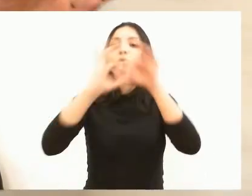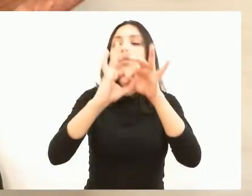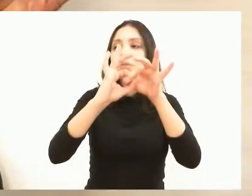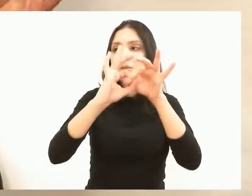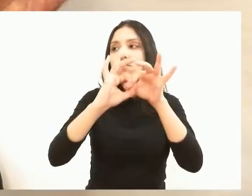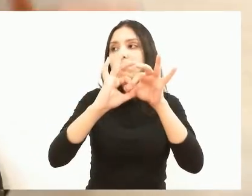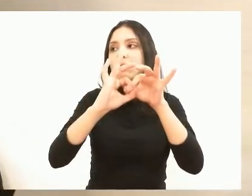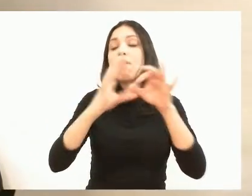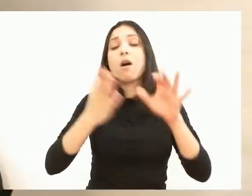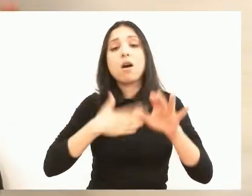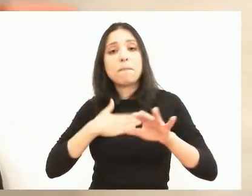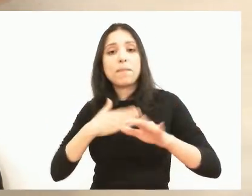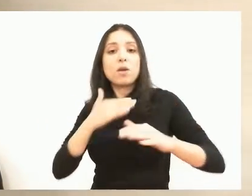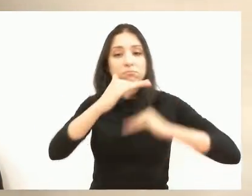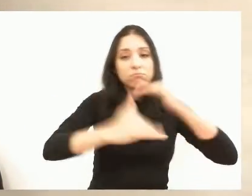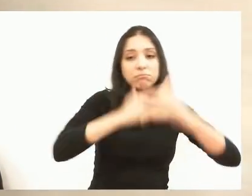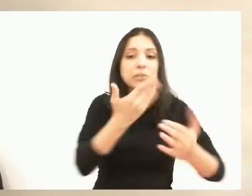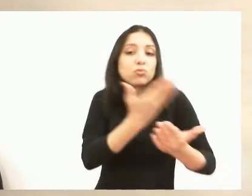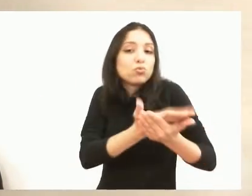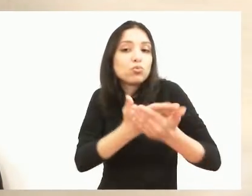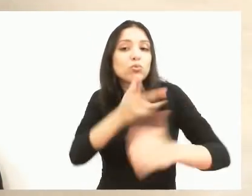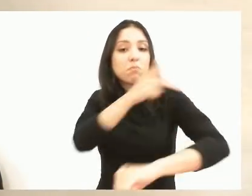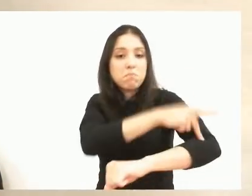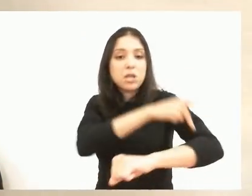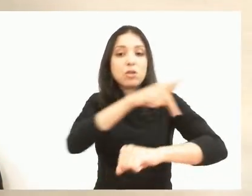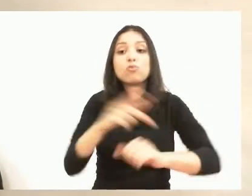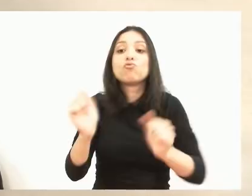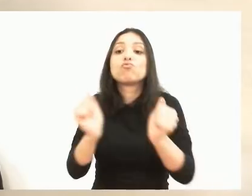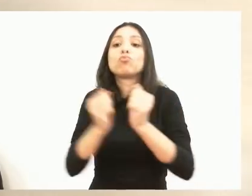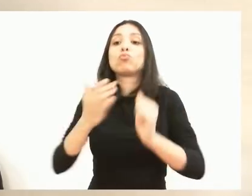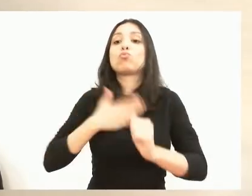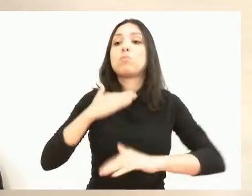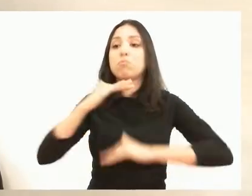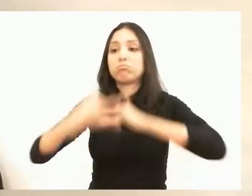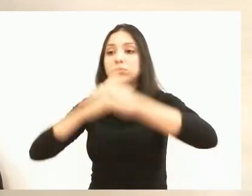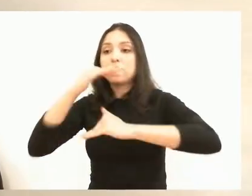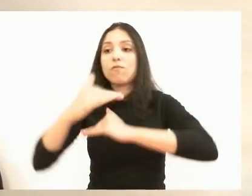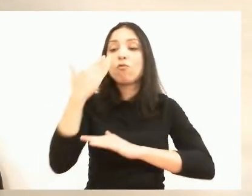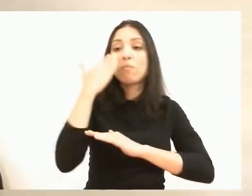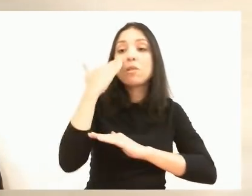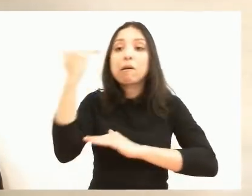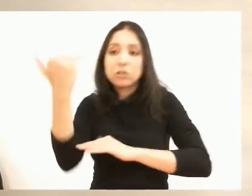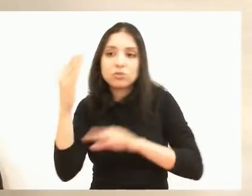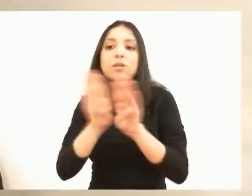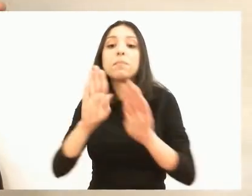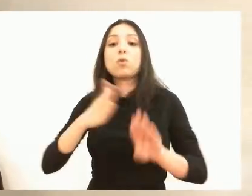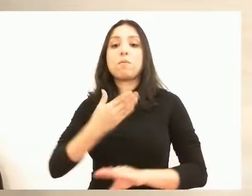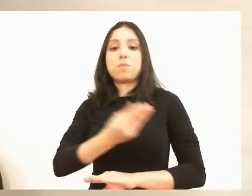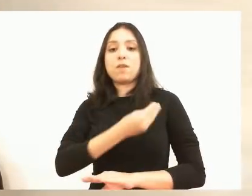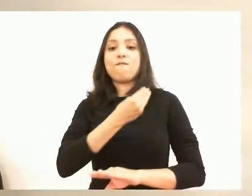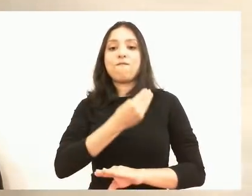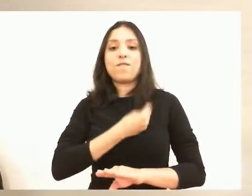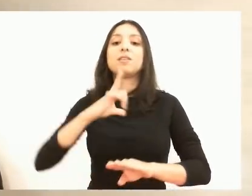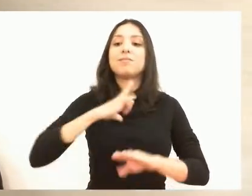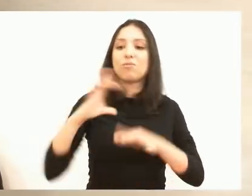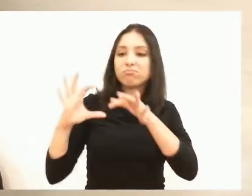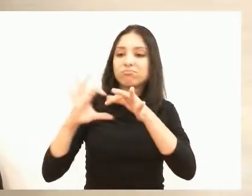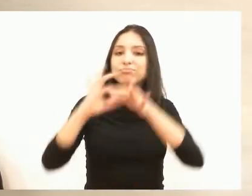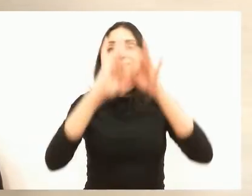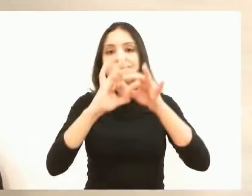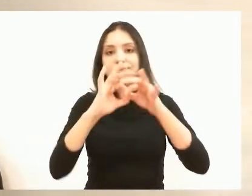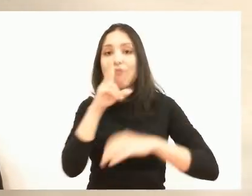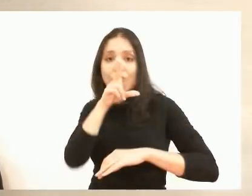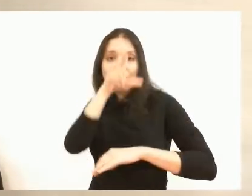processo a pedagógico como o processo artístico e como é o processo de vida então não tem muito essa separação